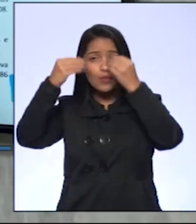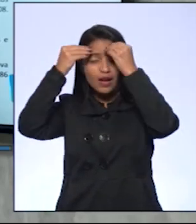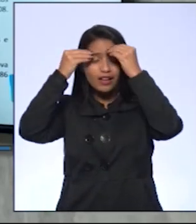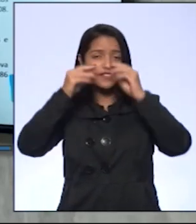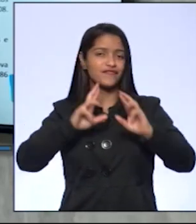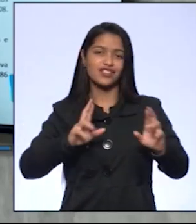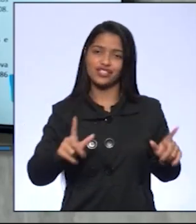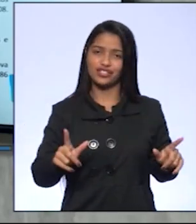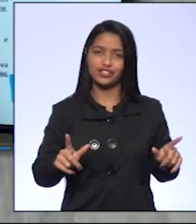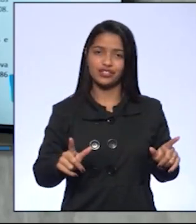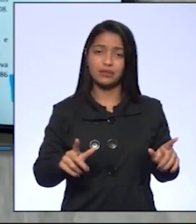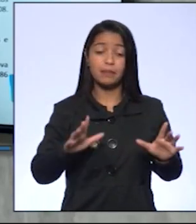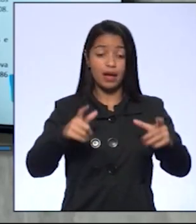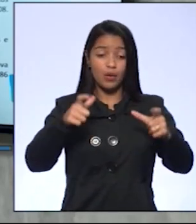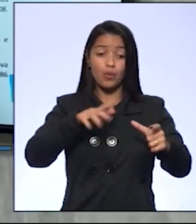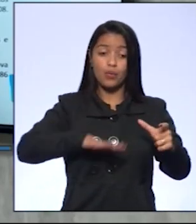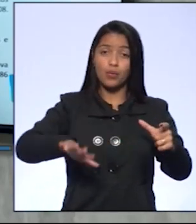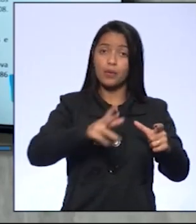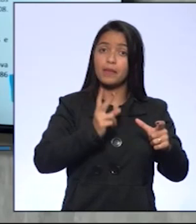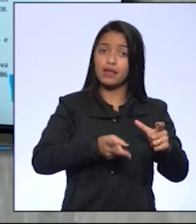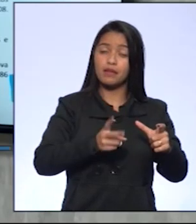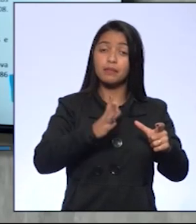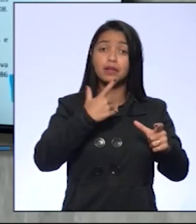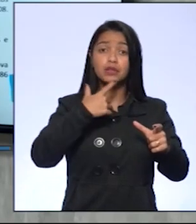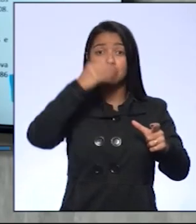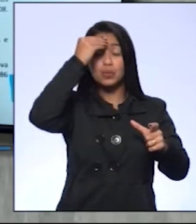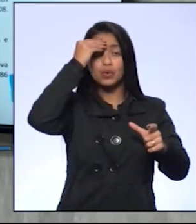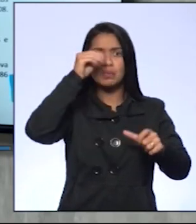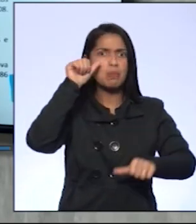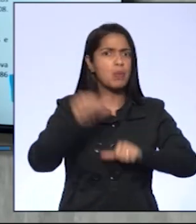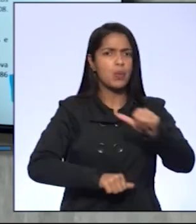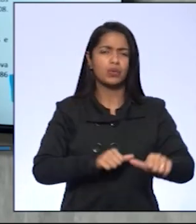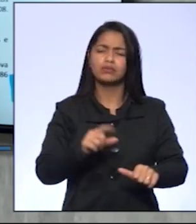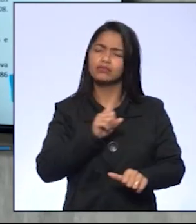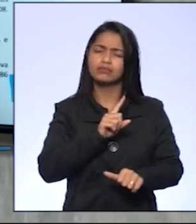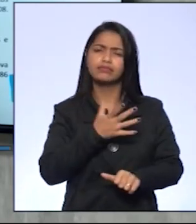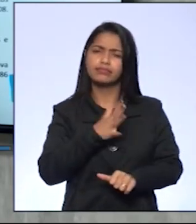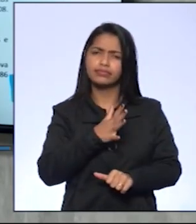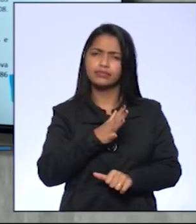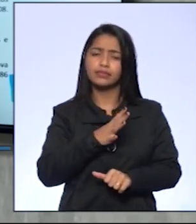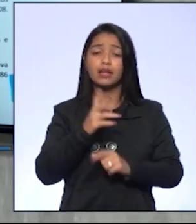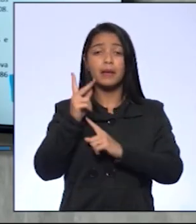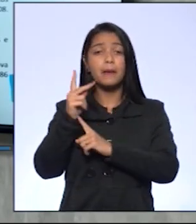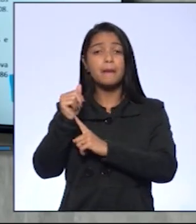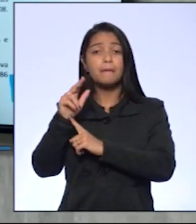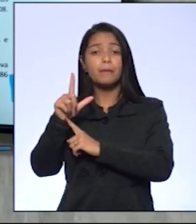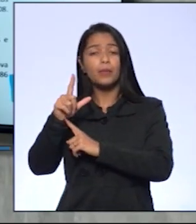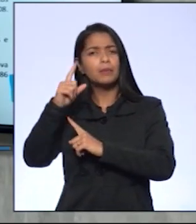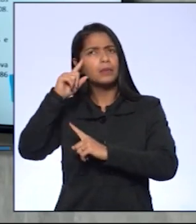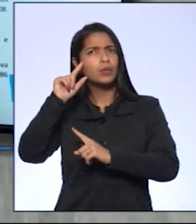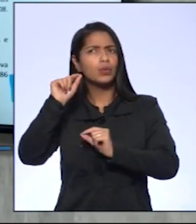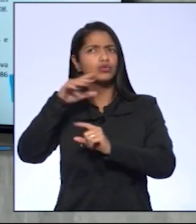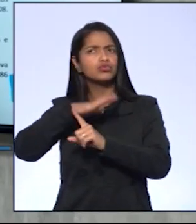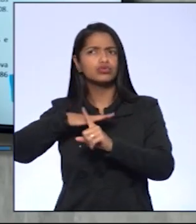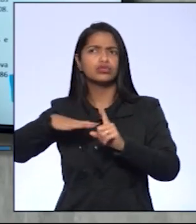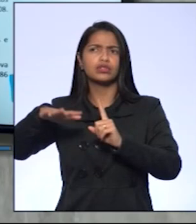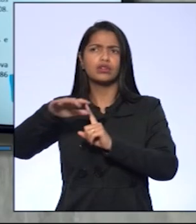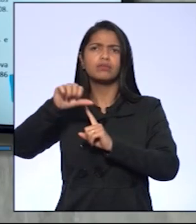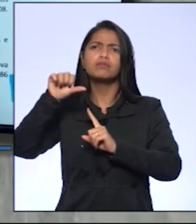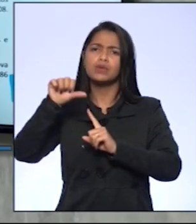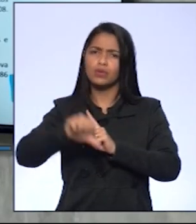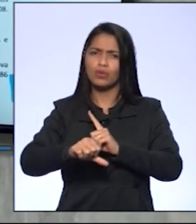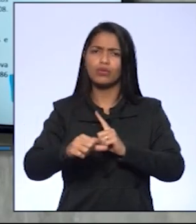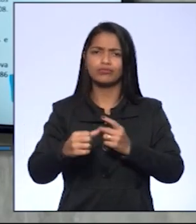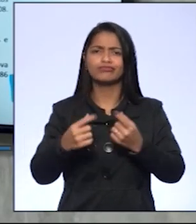mas não tão diferentes. Então, para o Paul, o que mais interfere é a questão social. Mas os dois acreditam